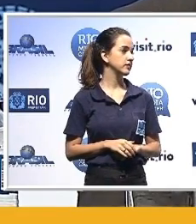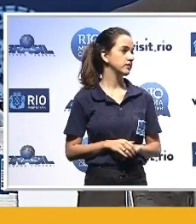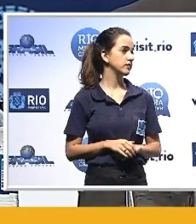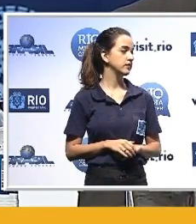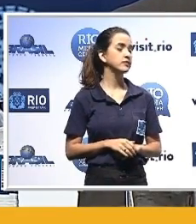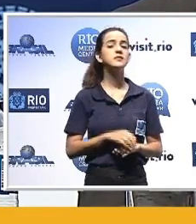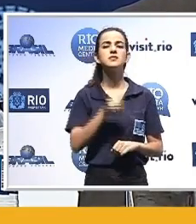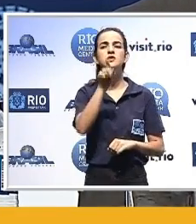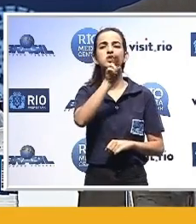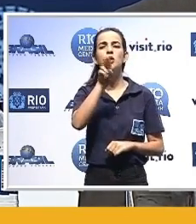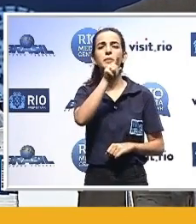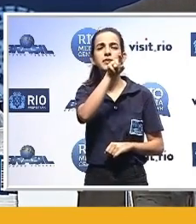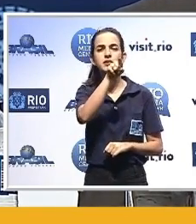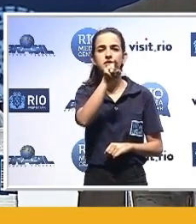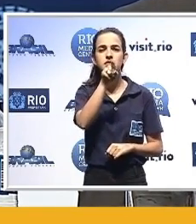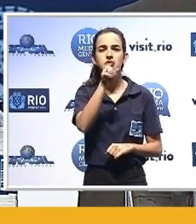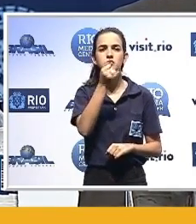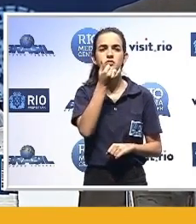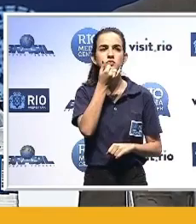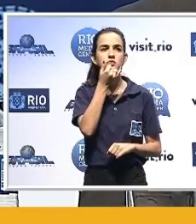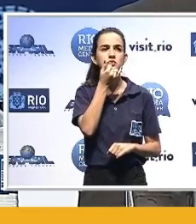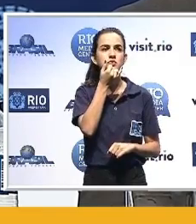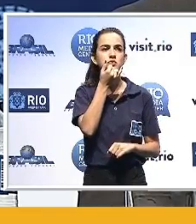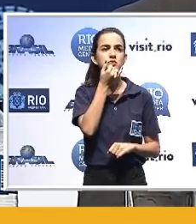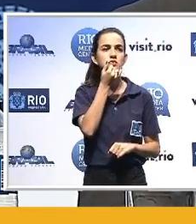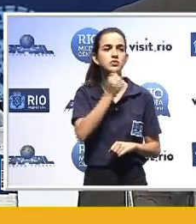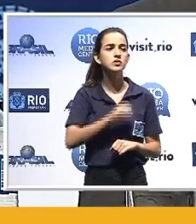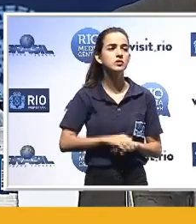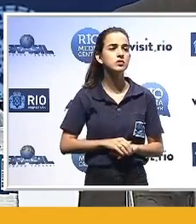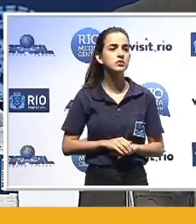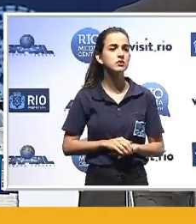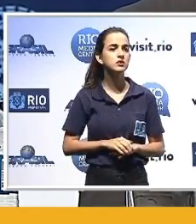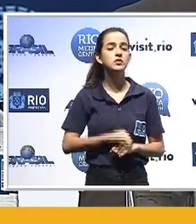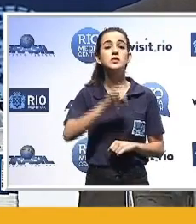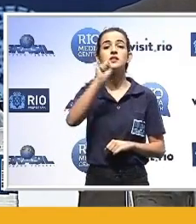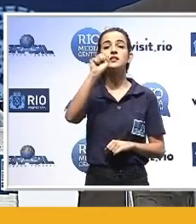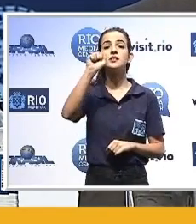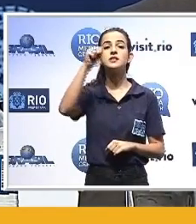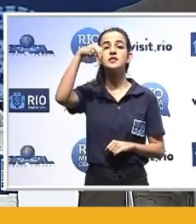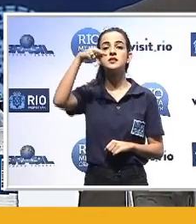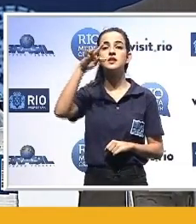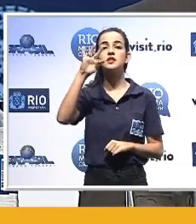Qual o seu nome, por favor? José Santiago. Nome? Santiago.